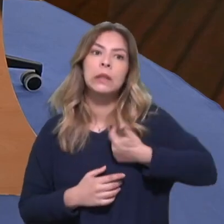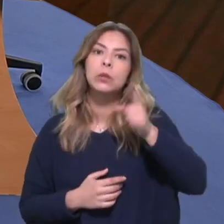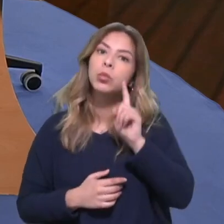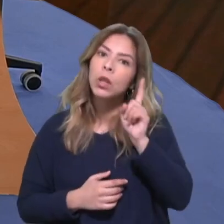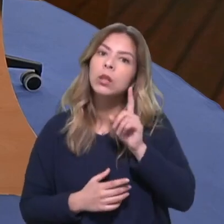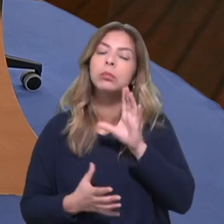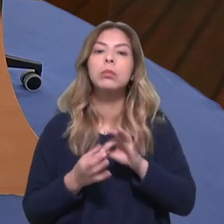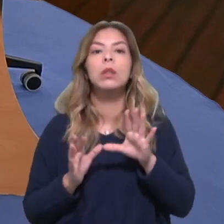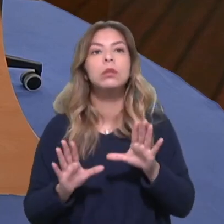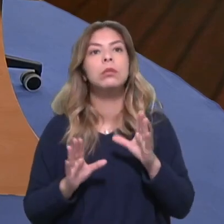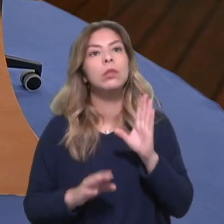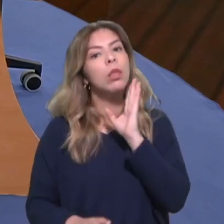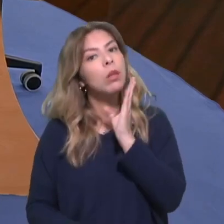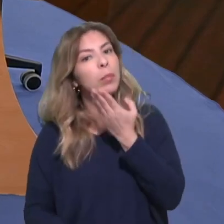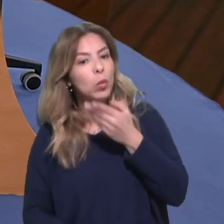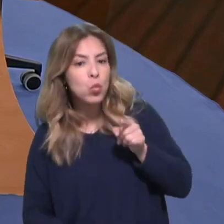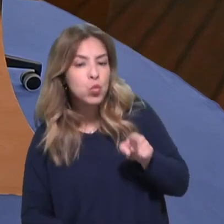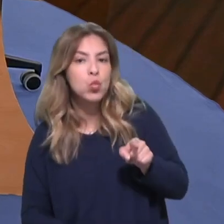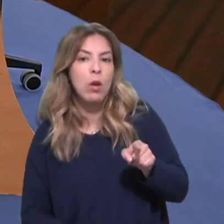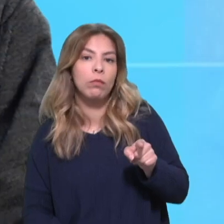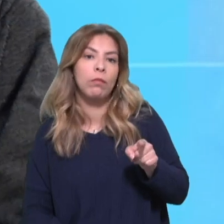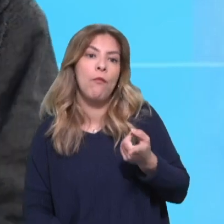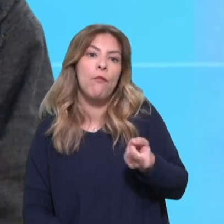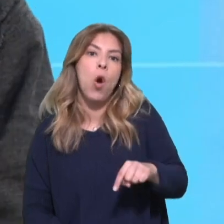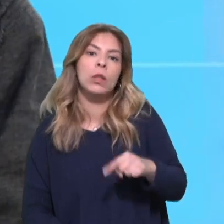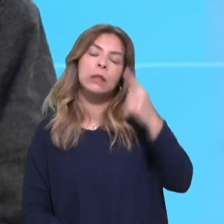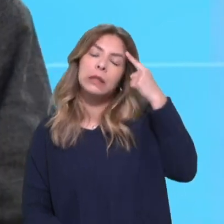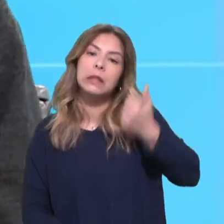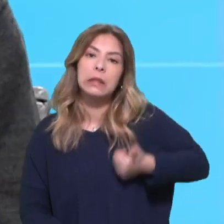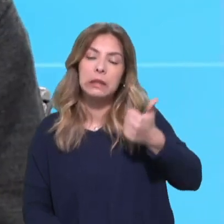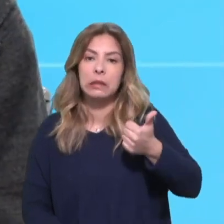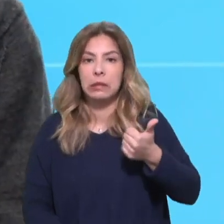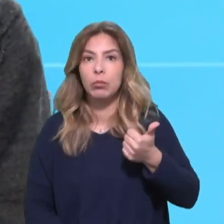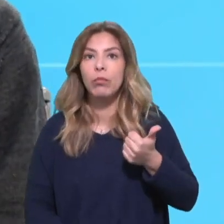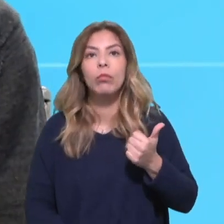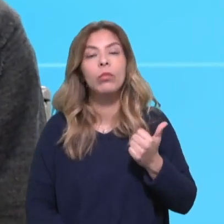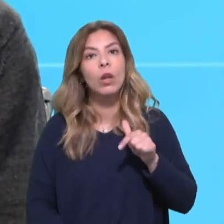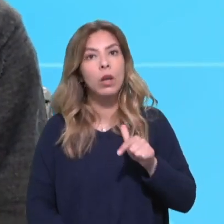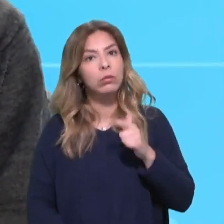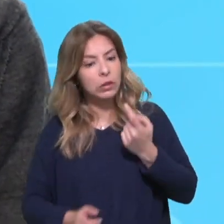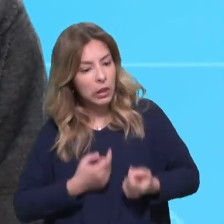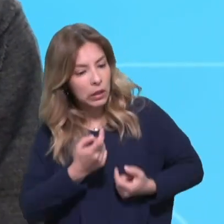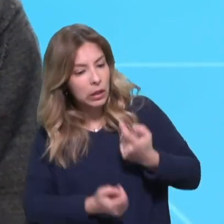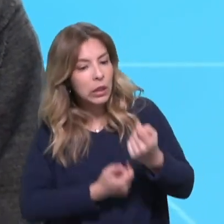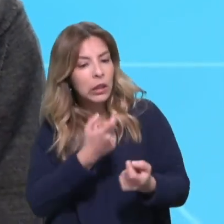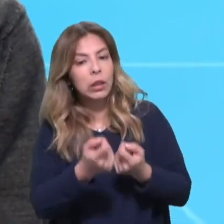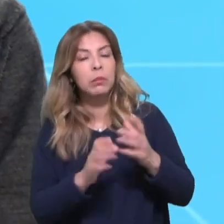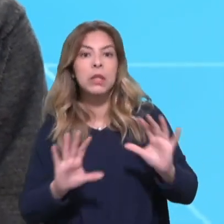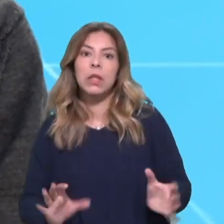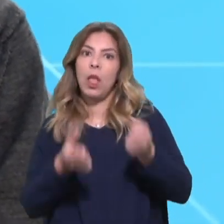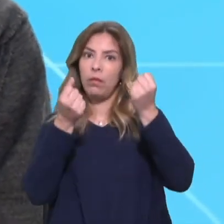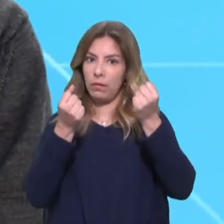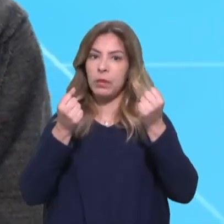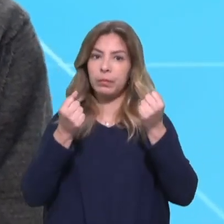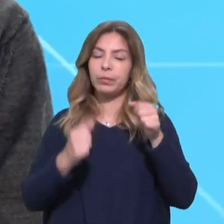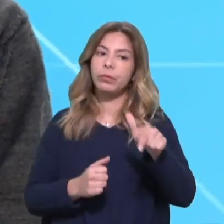que os cristãos têm de reviver de maneira completa e ao mesmo tempo sucinta toda a obra de salvação. Esta